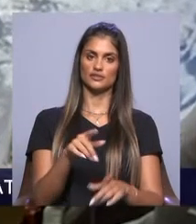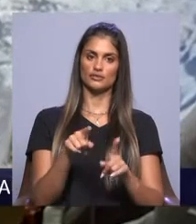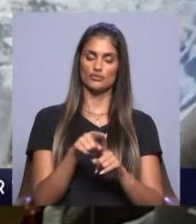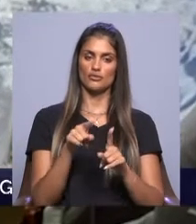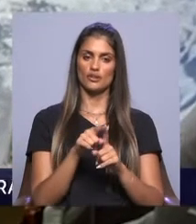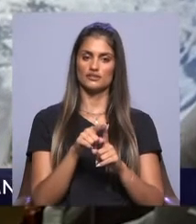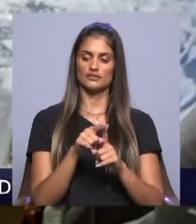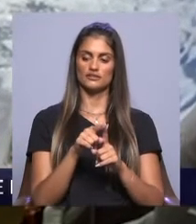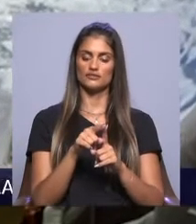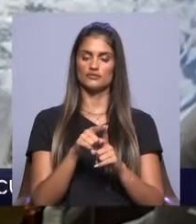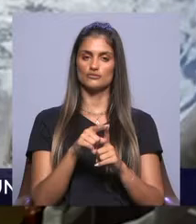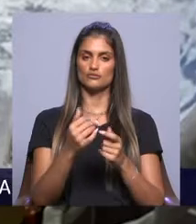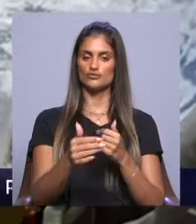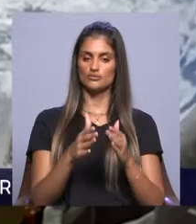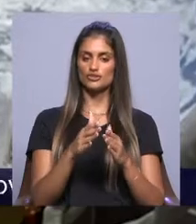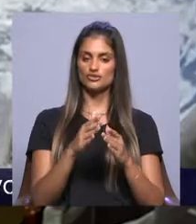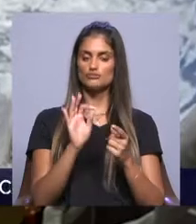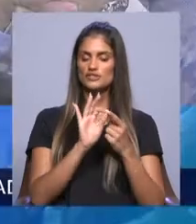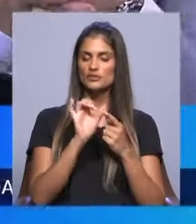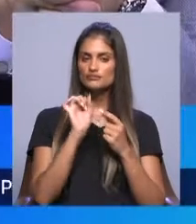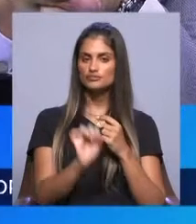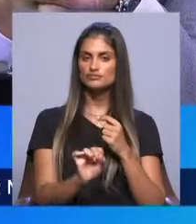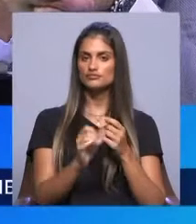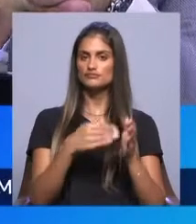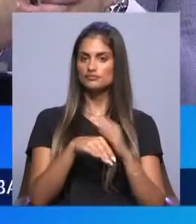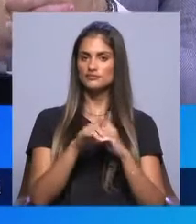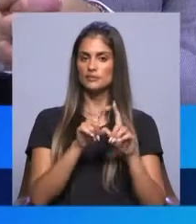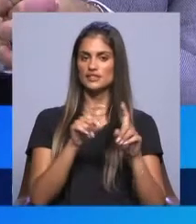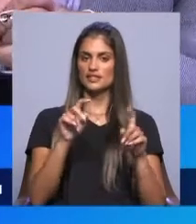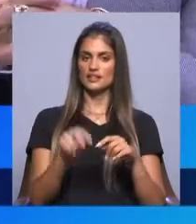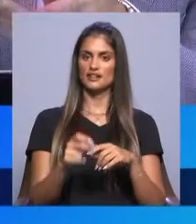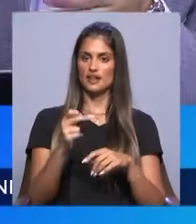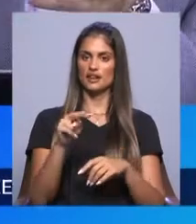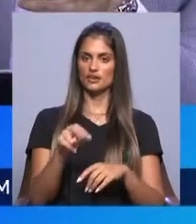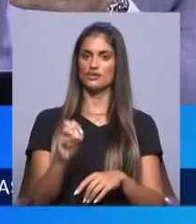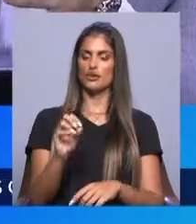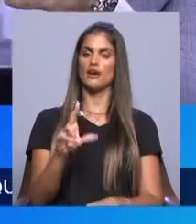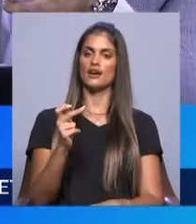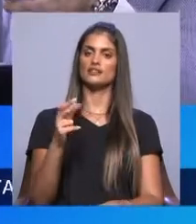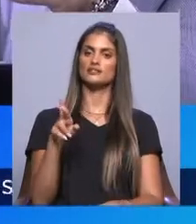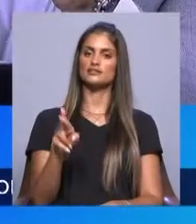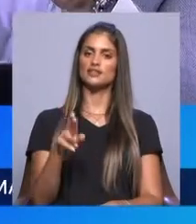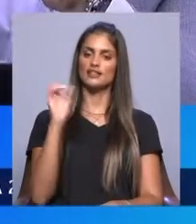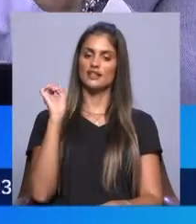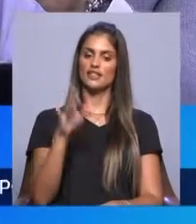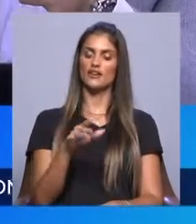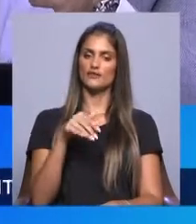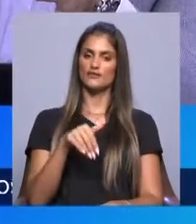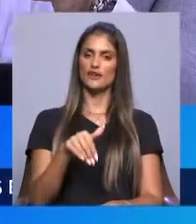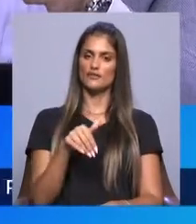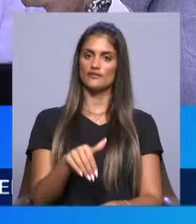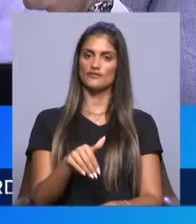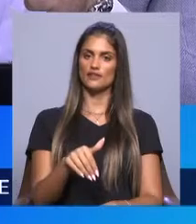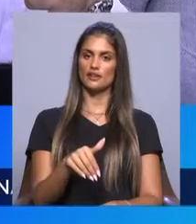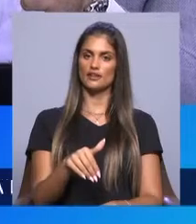contentor próprio da NanoRacks, a empresa NanoRacks, e que foi atirada e que vai entrar assim em